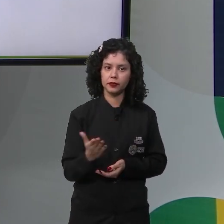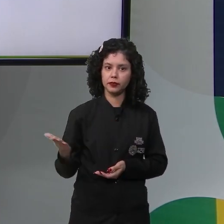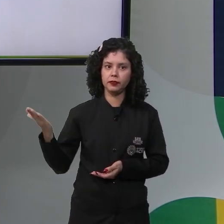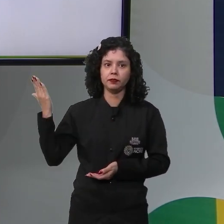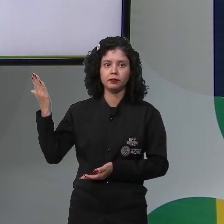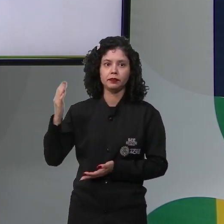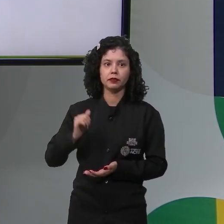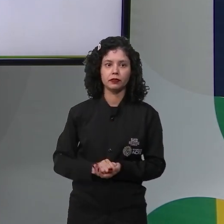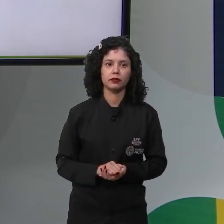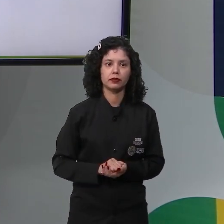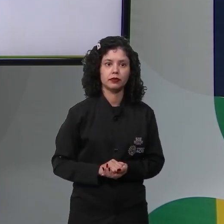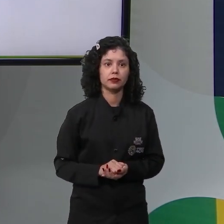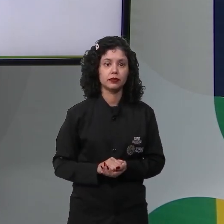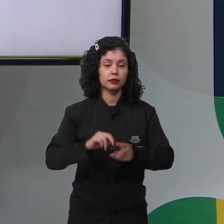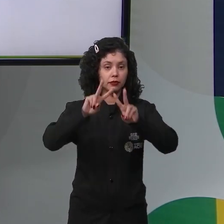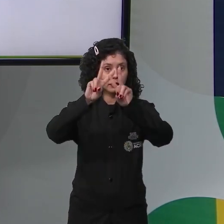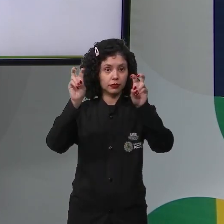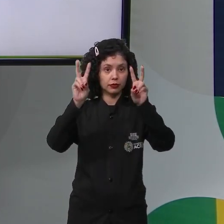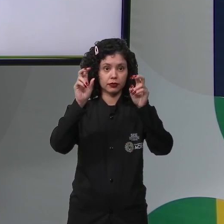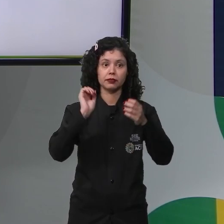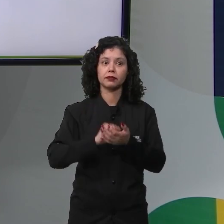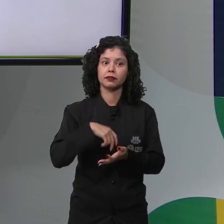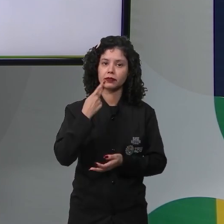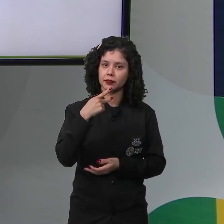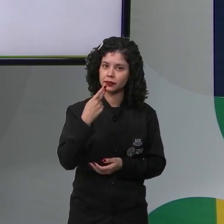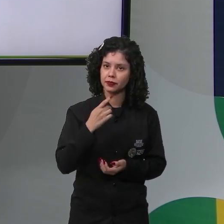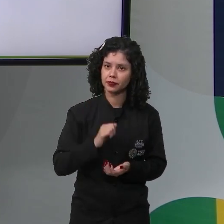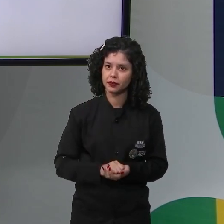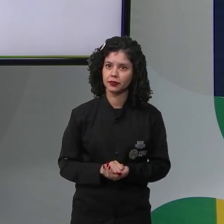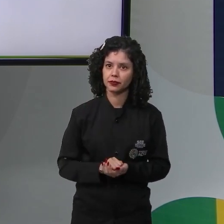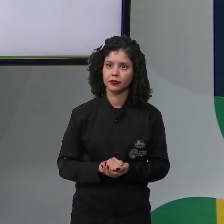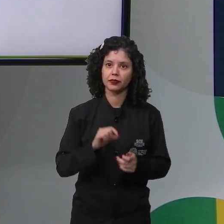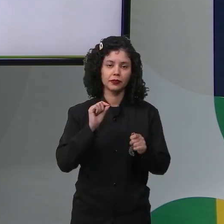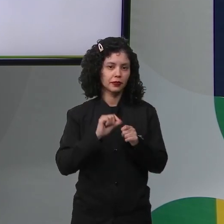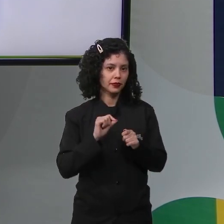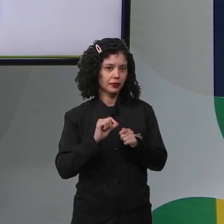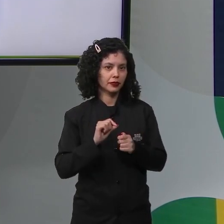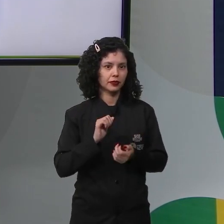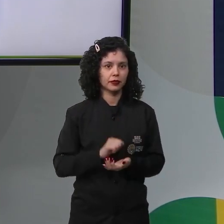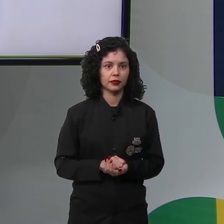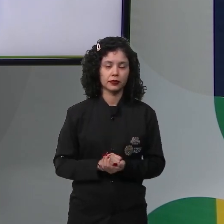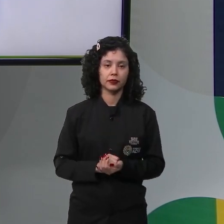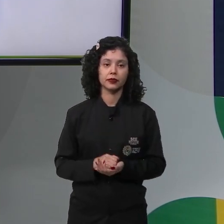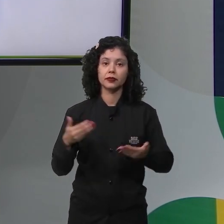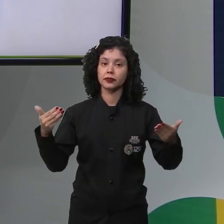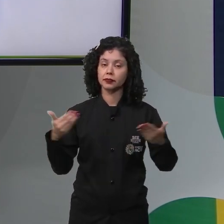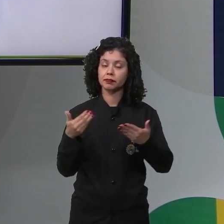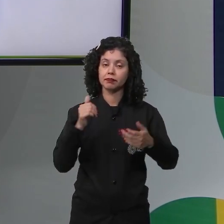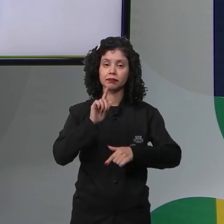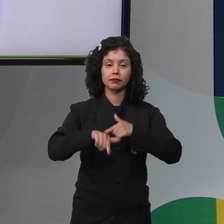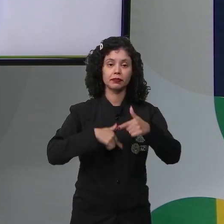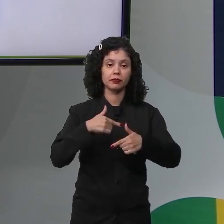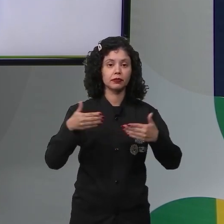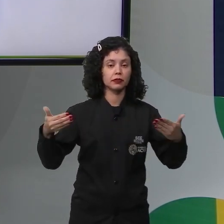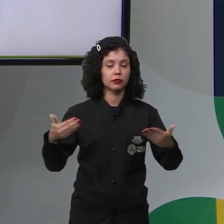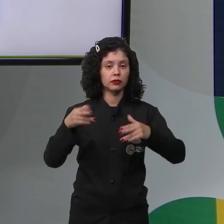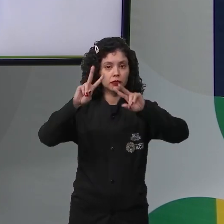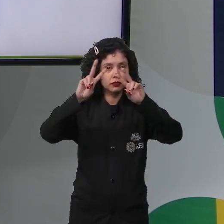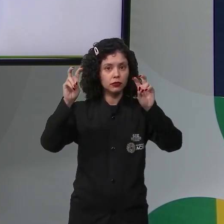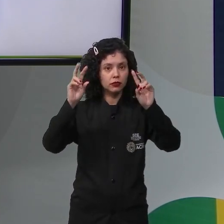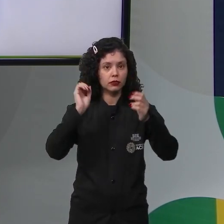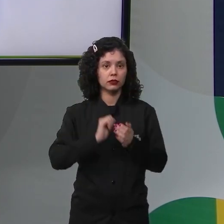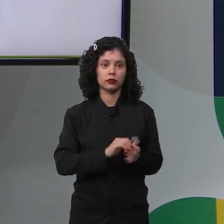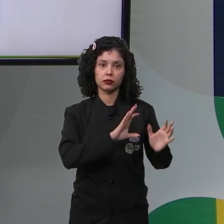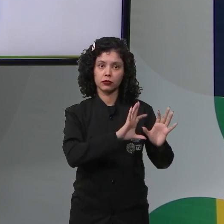uma referência teórica a respeito desse objeto de conhecimento. Nós iremos tratar a respeito